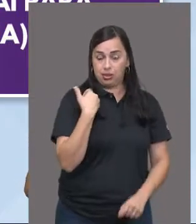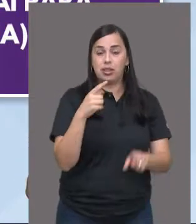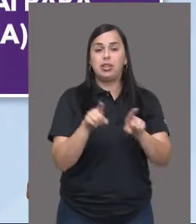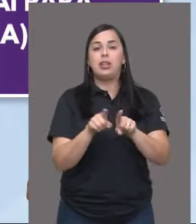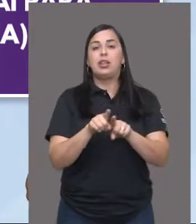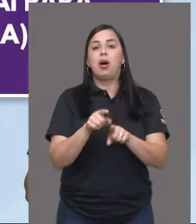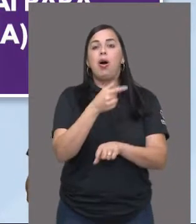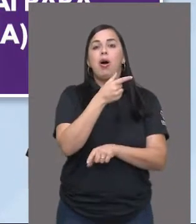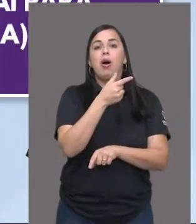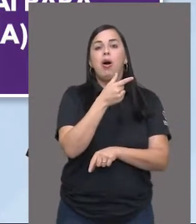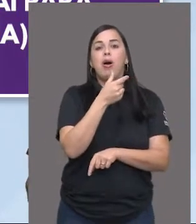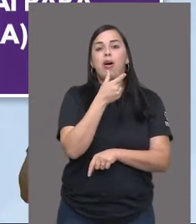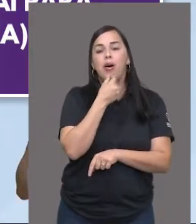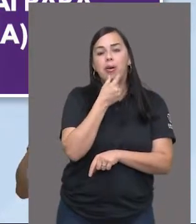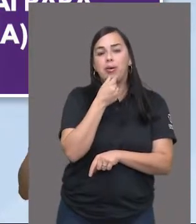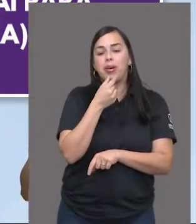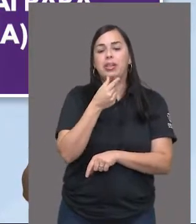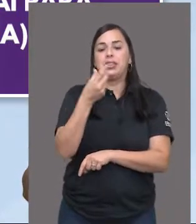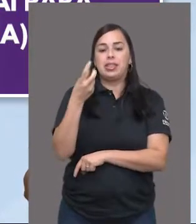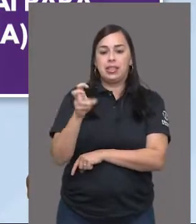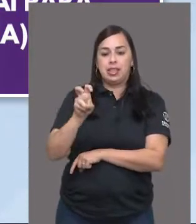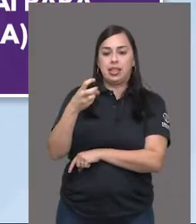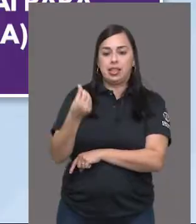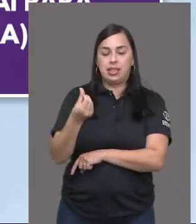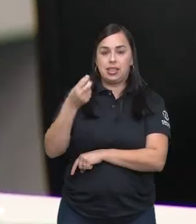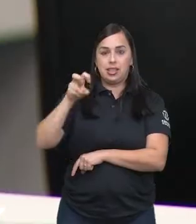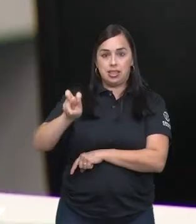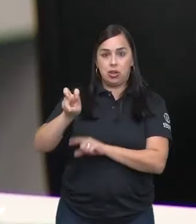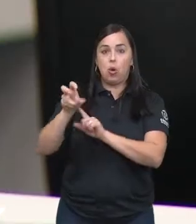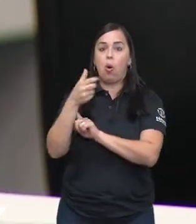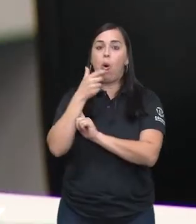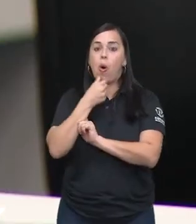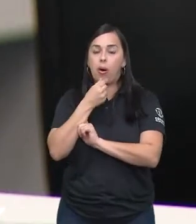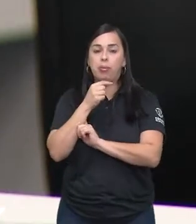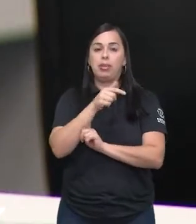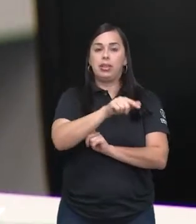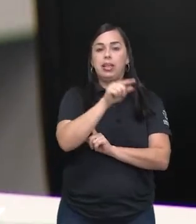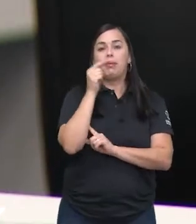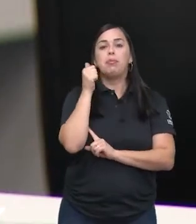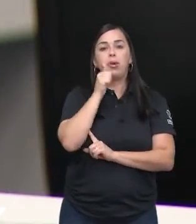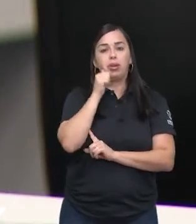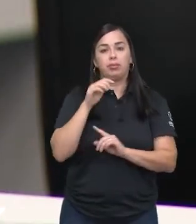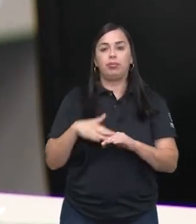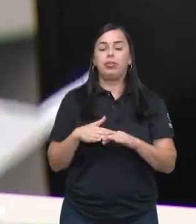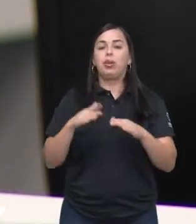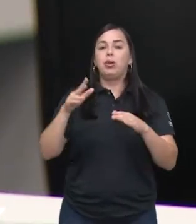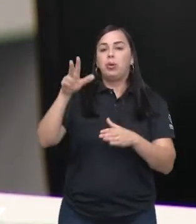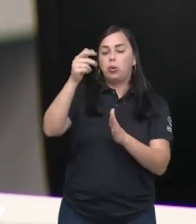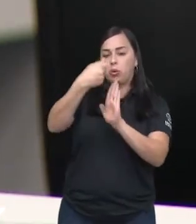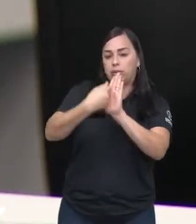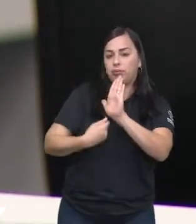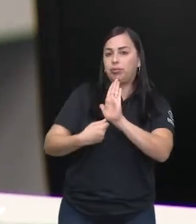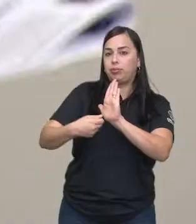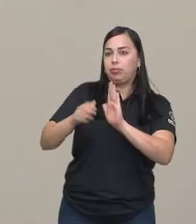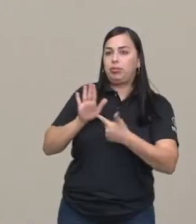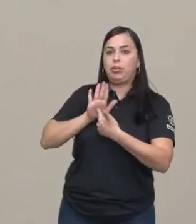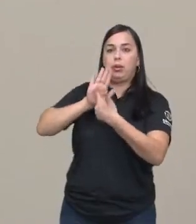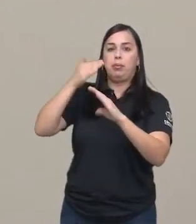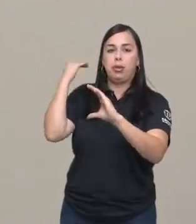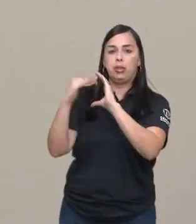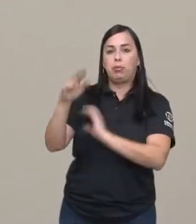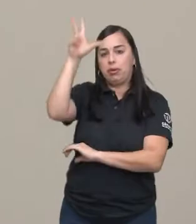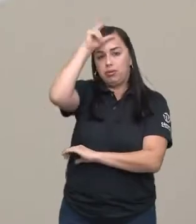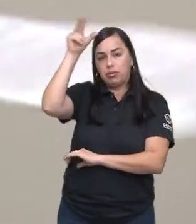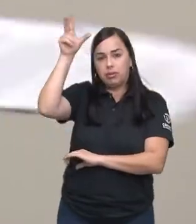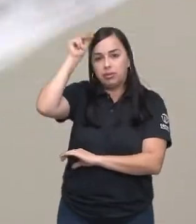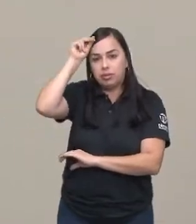homem, sendo 5 anos a menos para o magistério. O texto foi enviado pela Prefeitura para atender o artigo 40